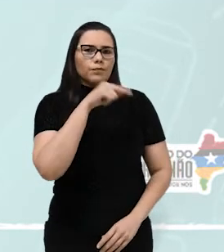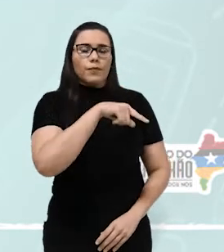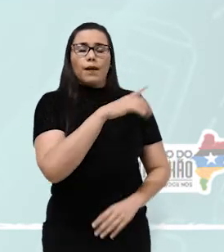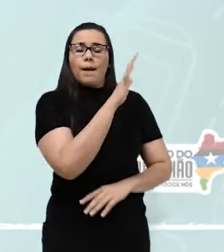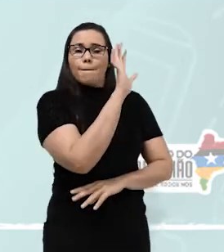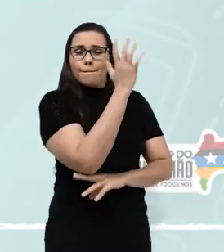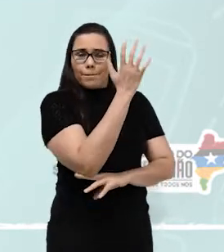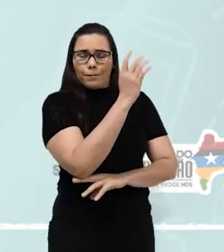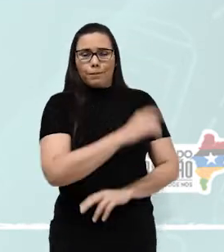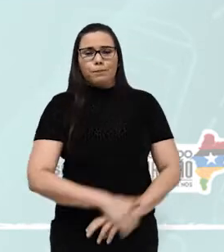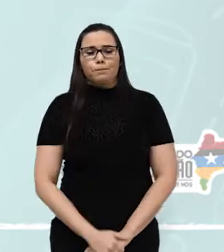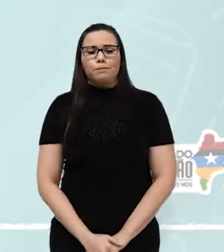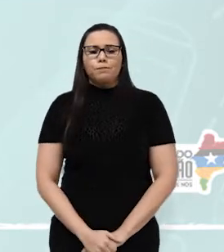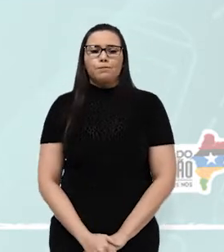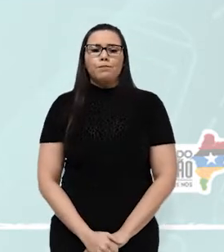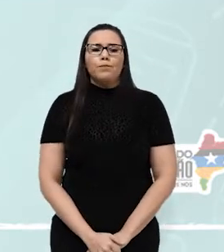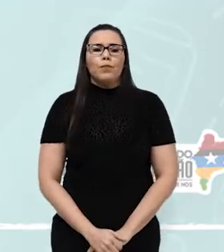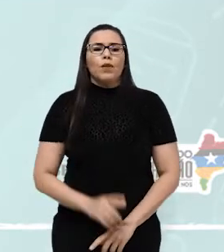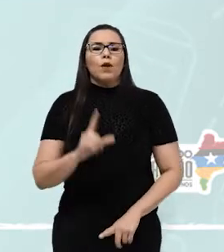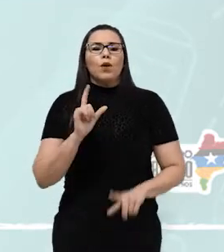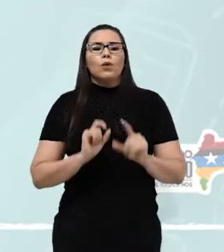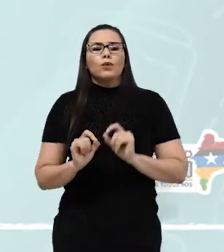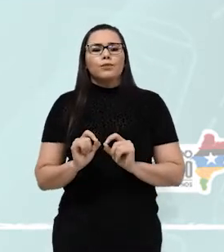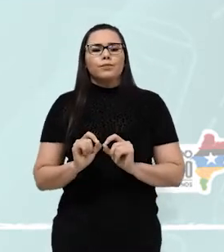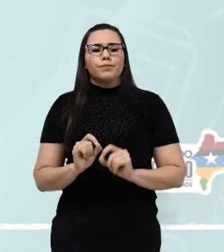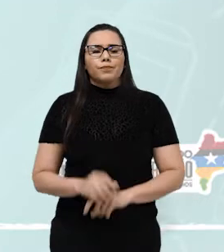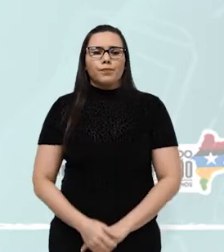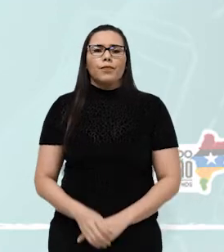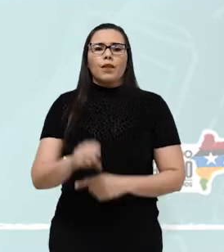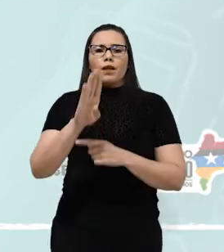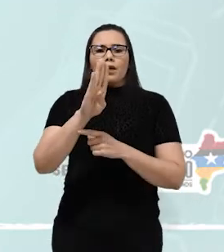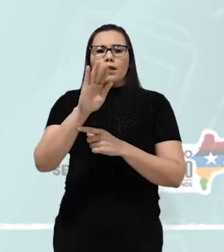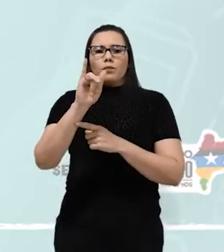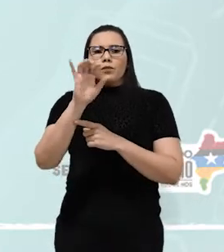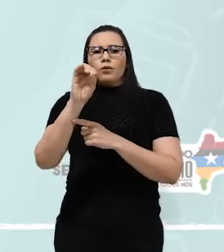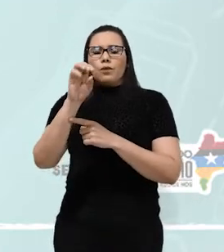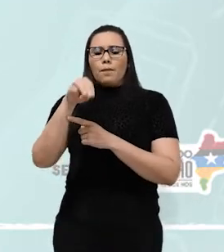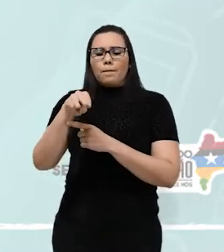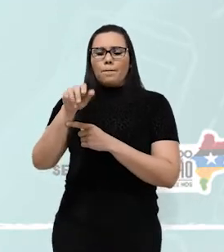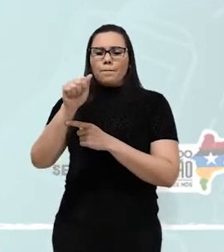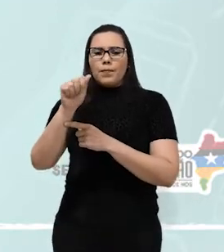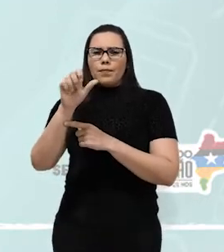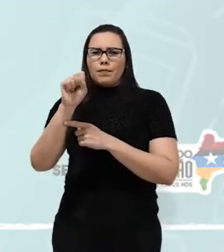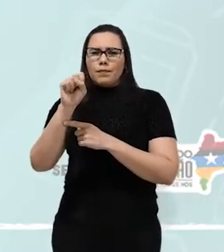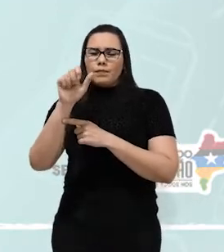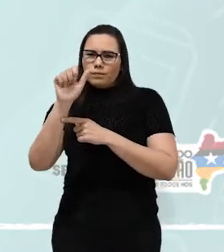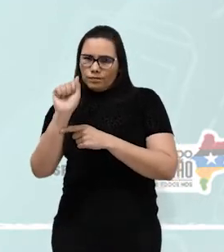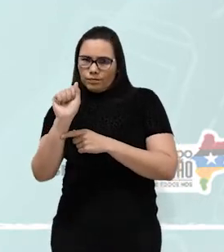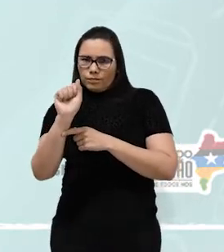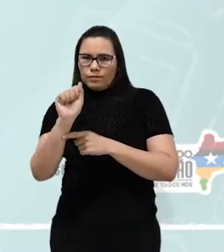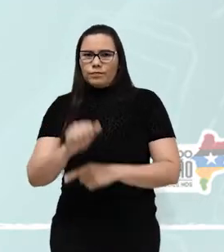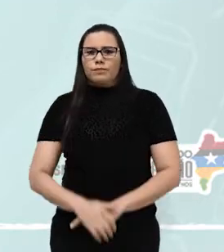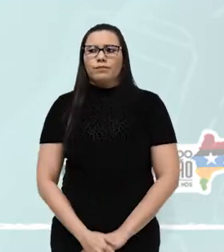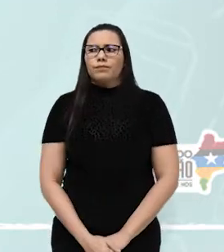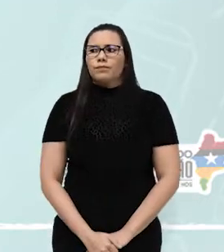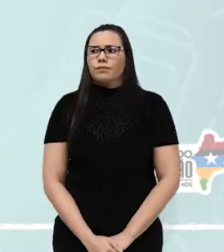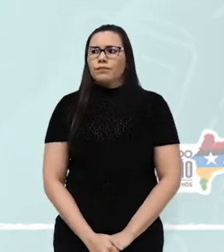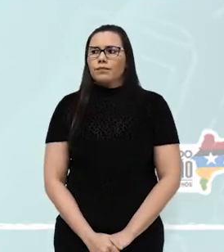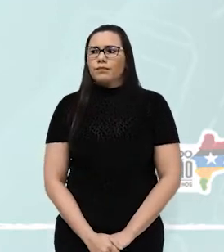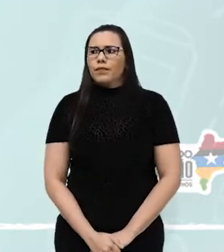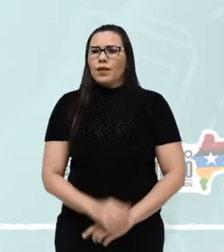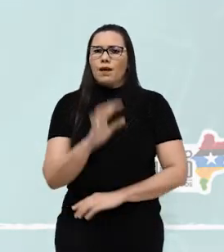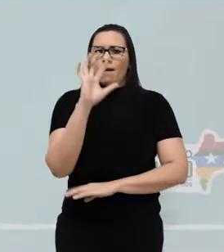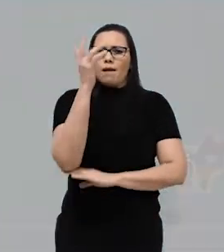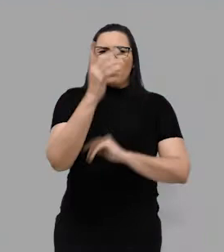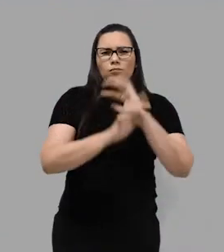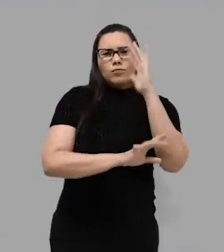da matéria orgânica que constitui os seres vivos ela é chamada de biomassa. Olha só, eu vou voltar aqui para o slide anterior. Eu tenho o